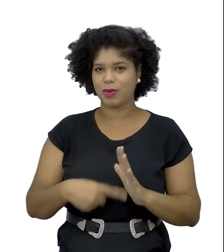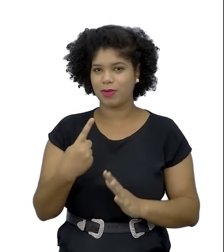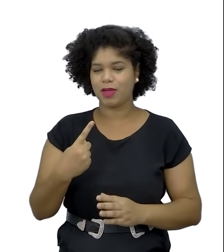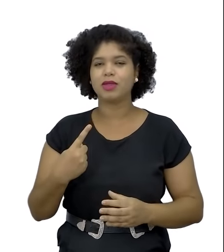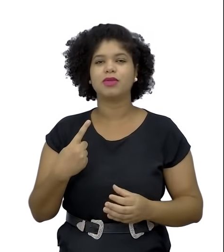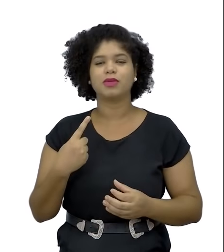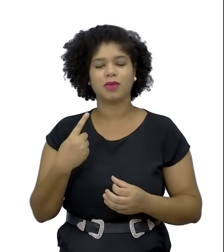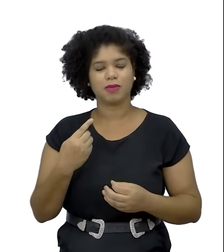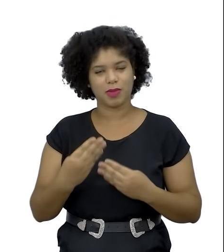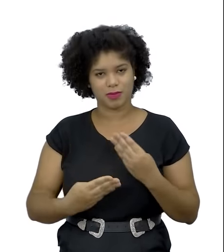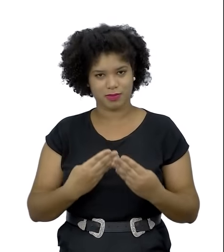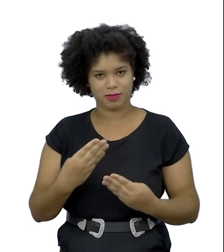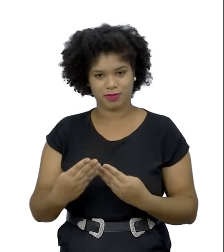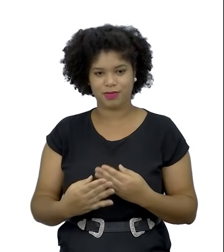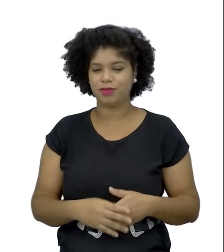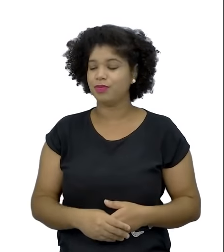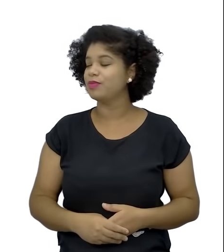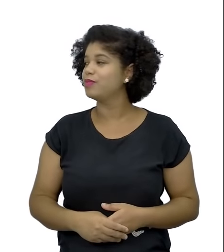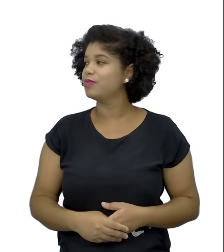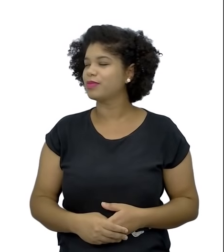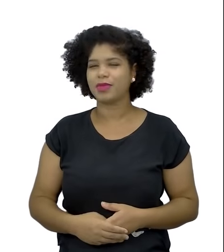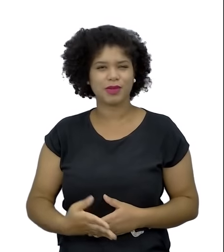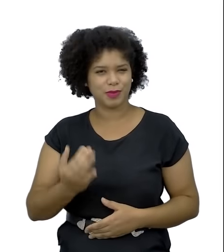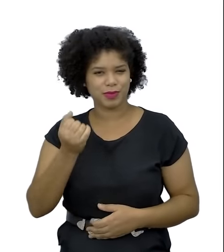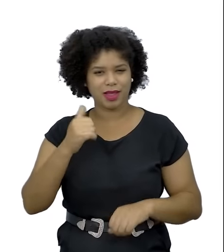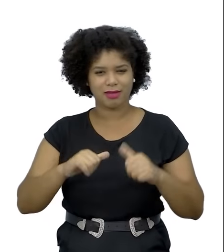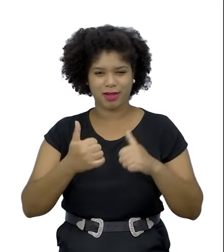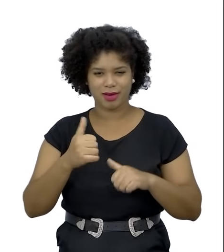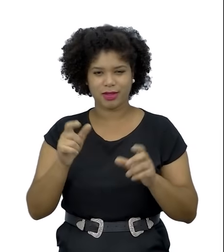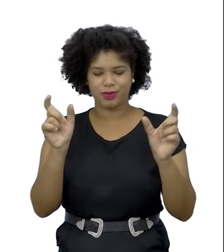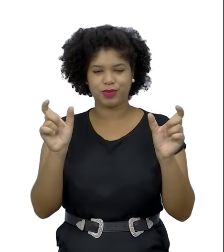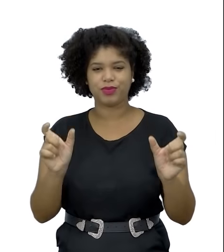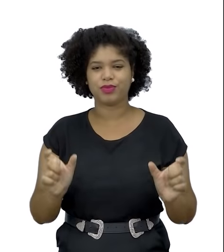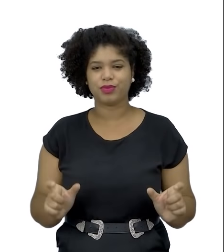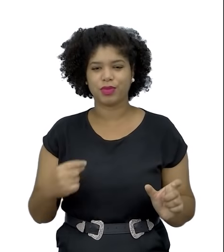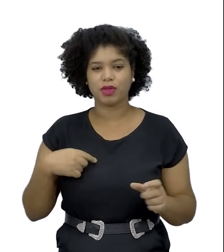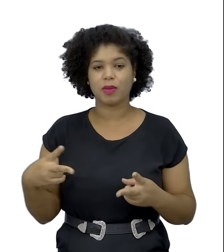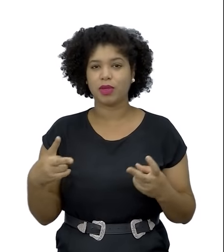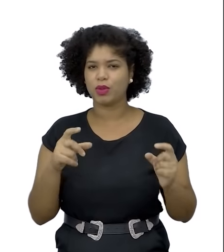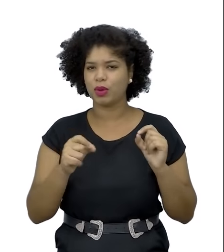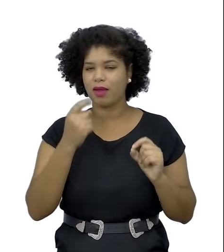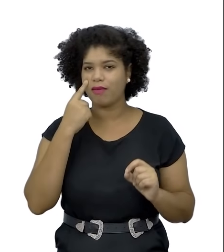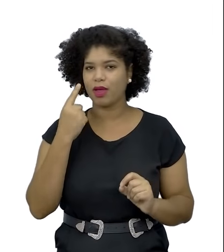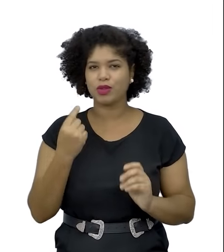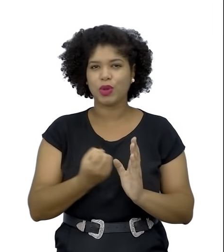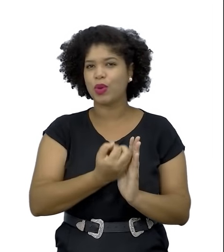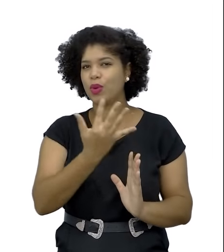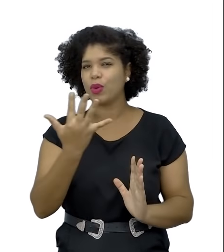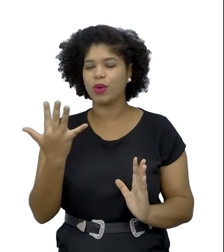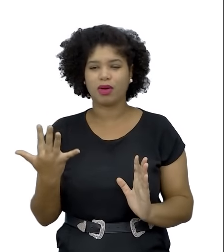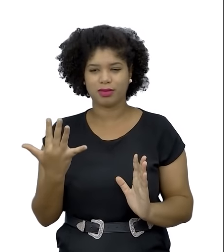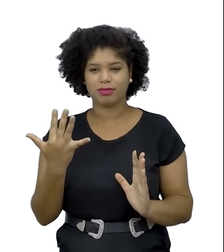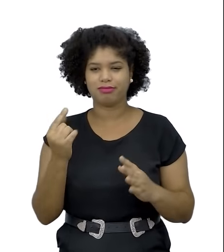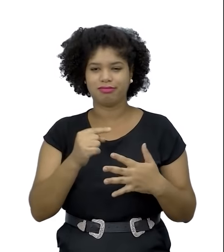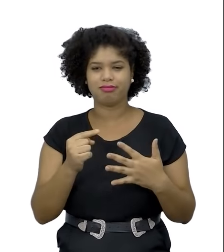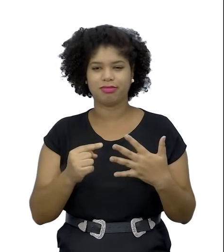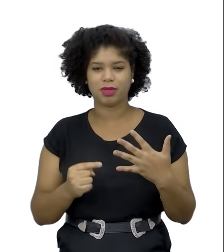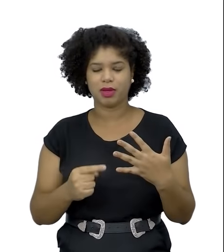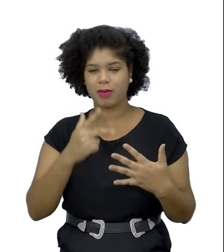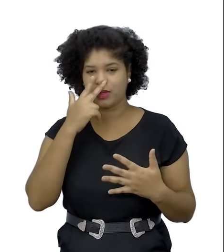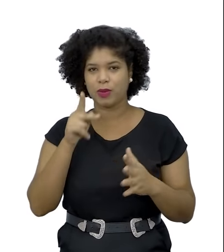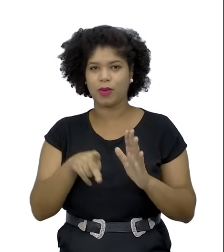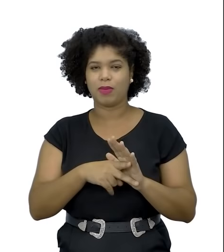bimestre. Analisando esse esquema, observamos que a quantificação permite a